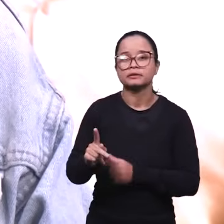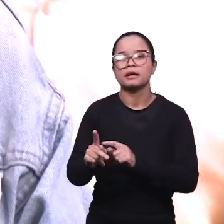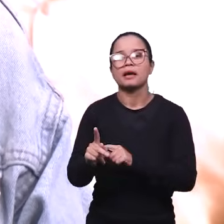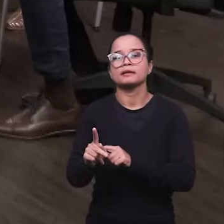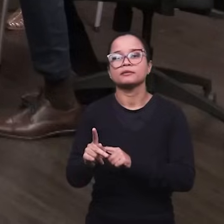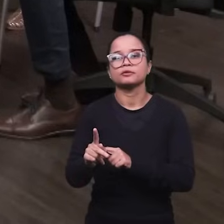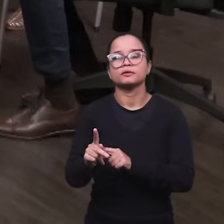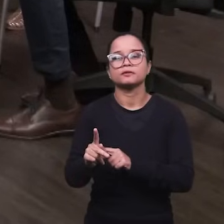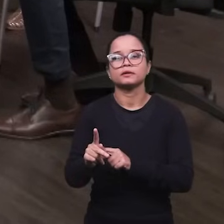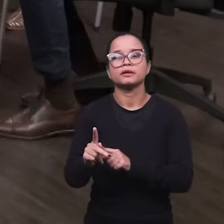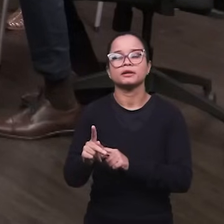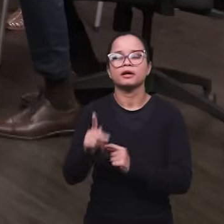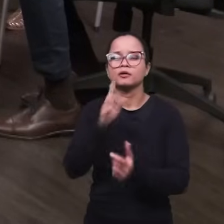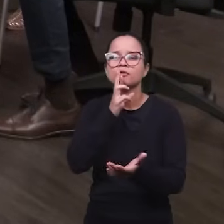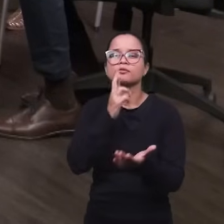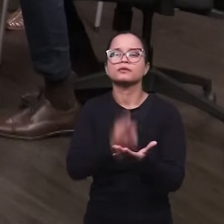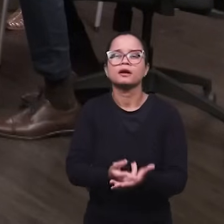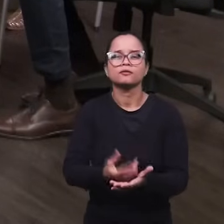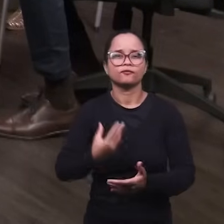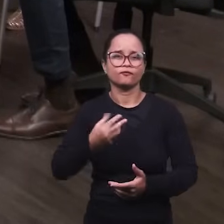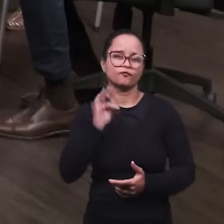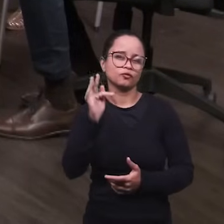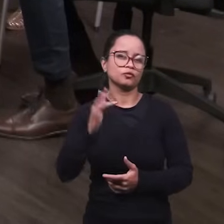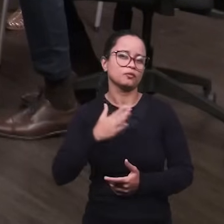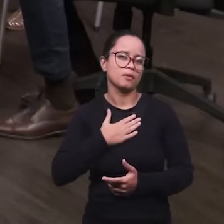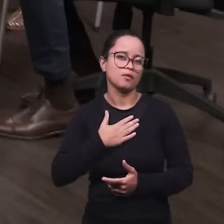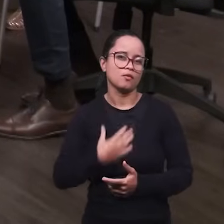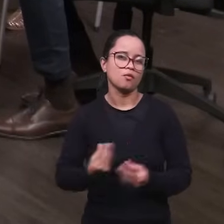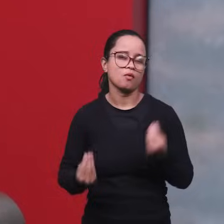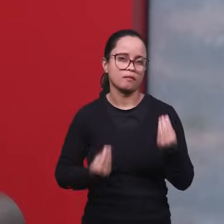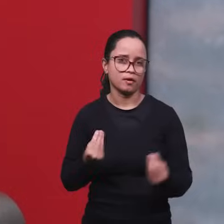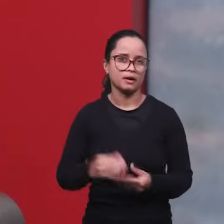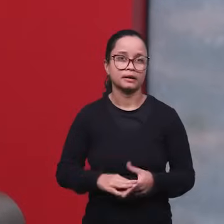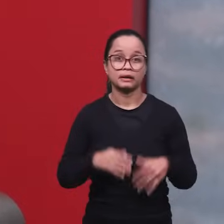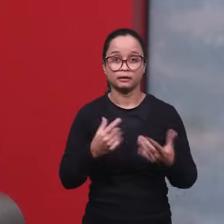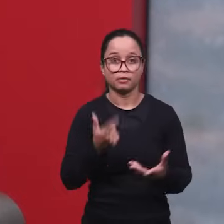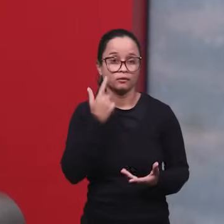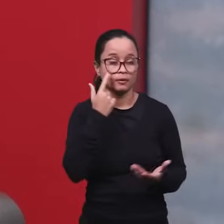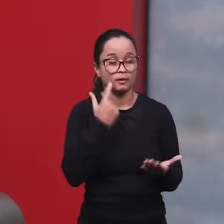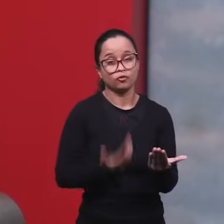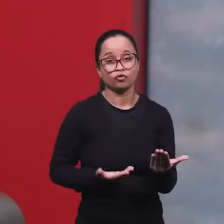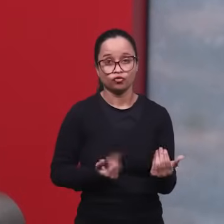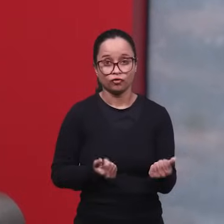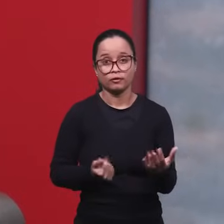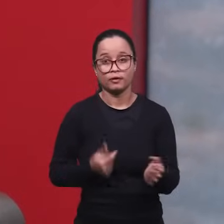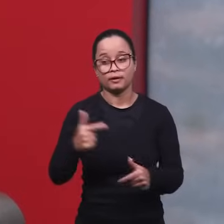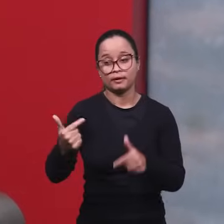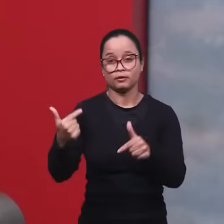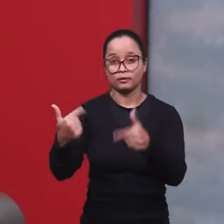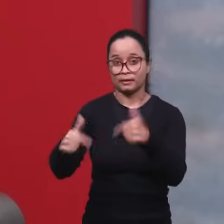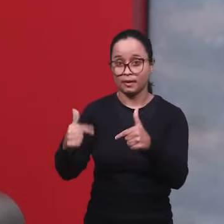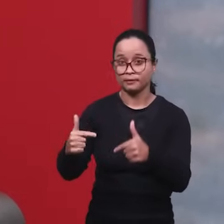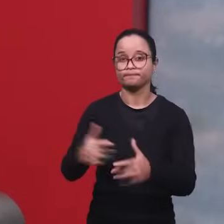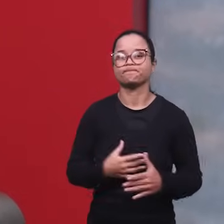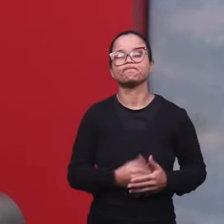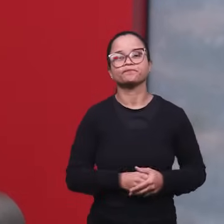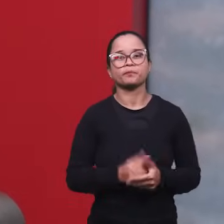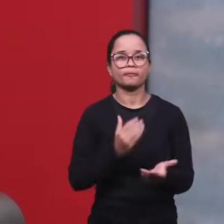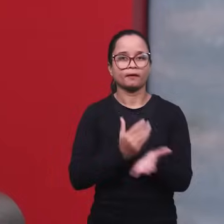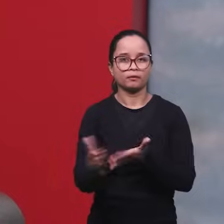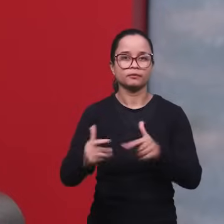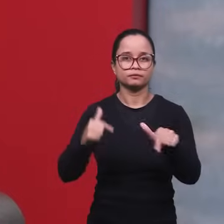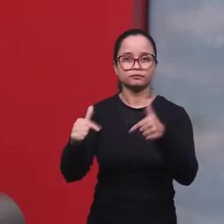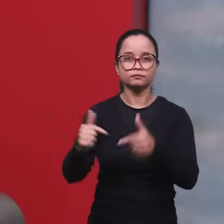futuro. Vamos lá, Vitória. Bom, o jovem, quando ele entra no mercado de trabalho, se ele começa a